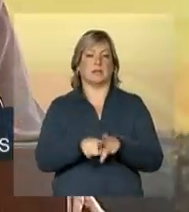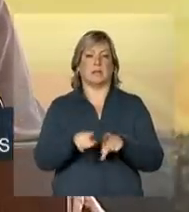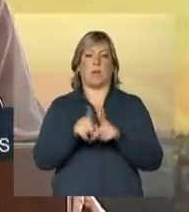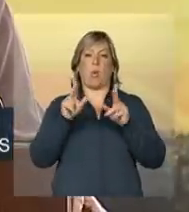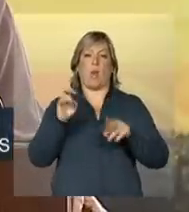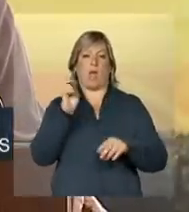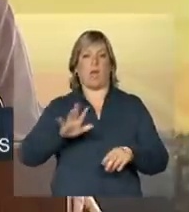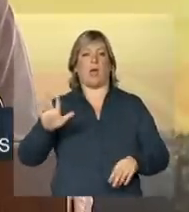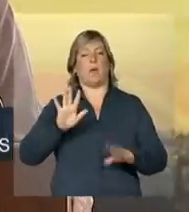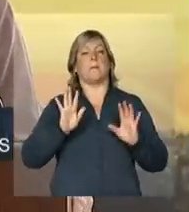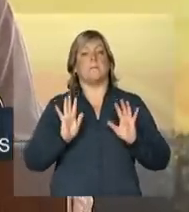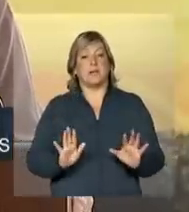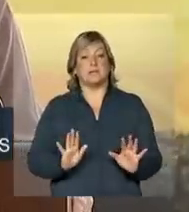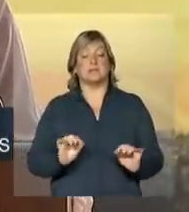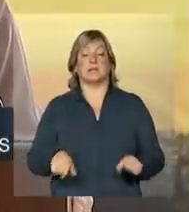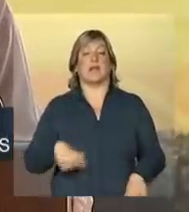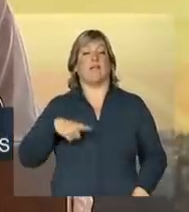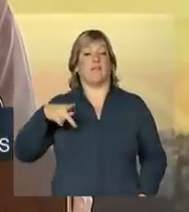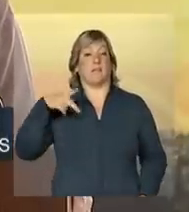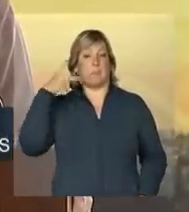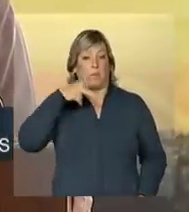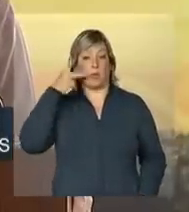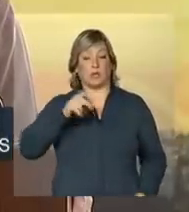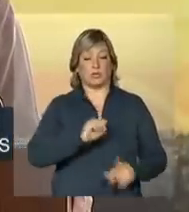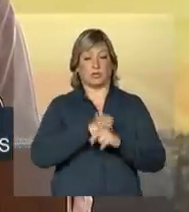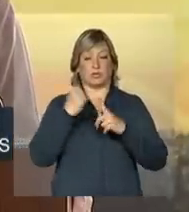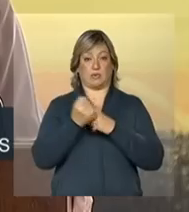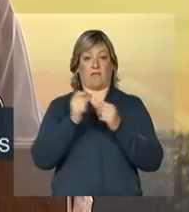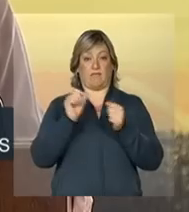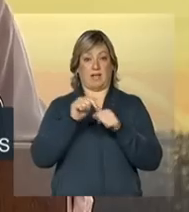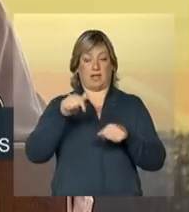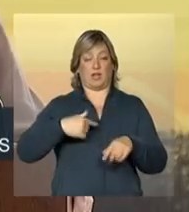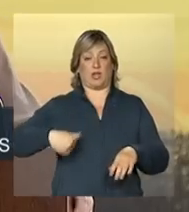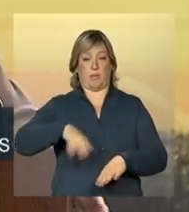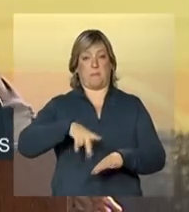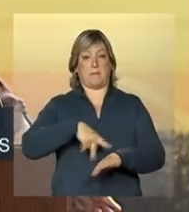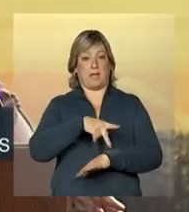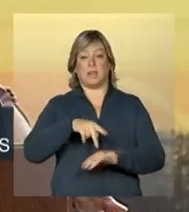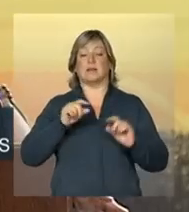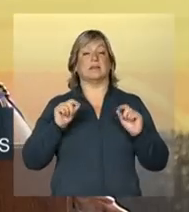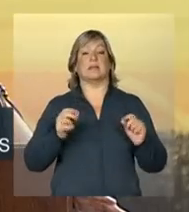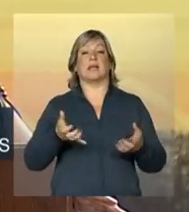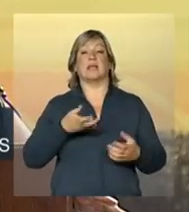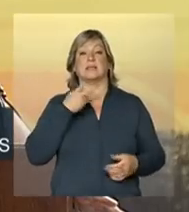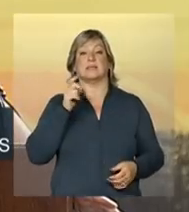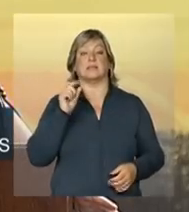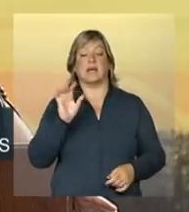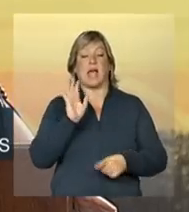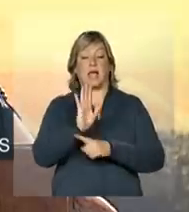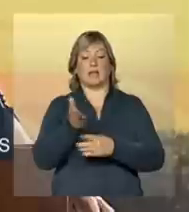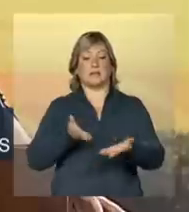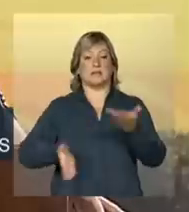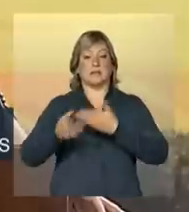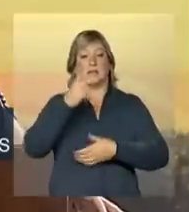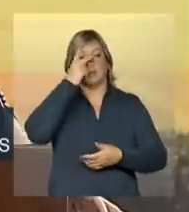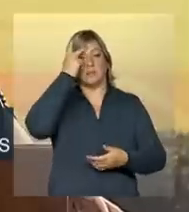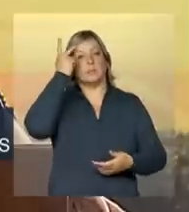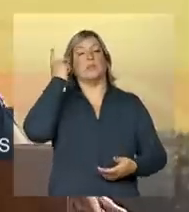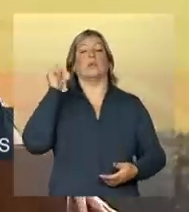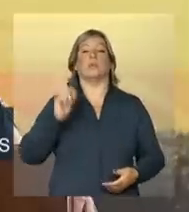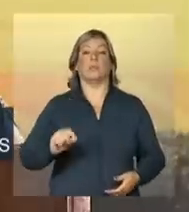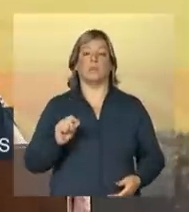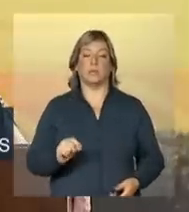europeia fazer política social em nosso país significa a atender a população que